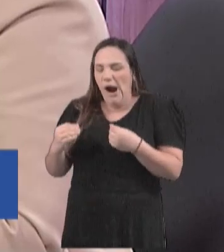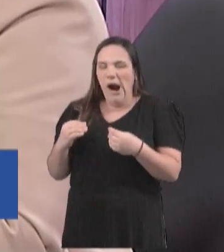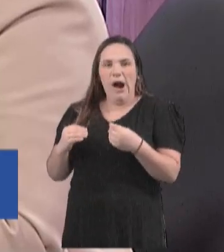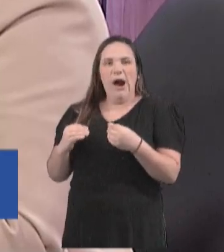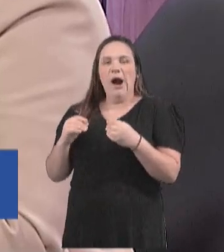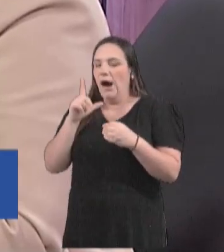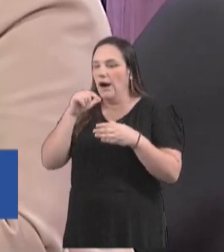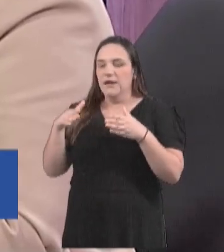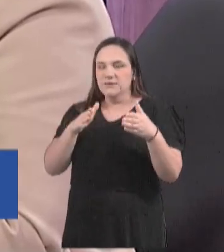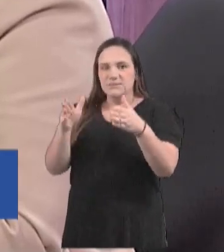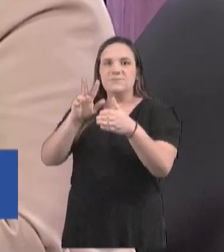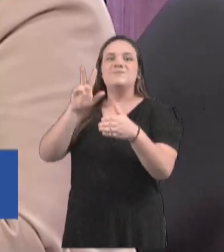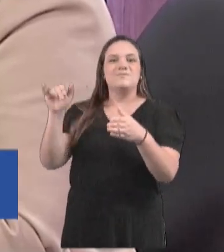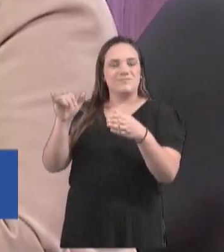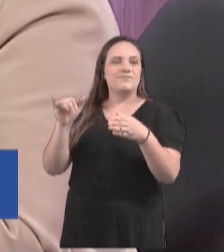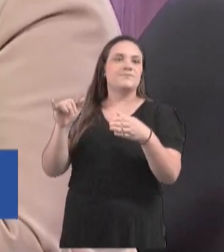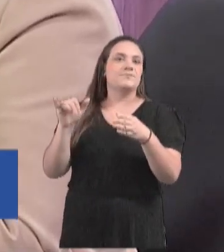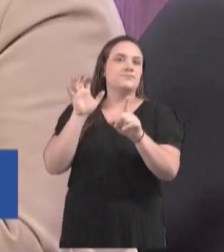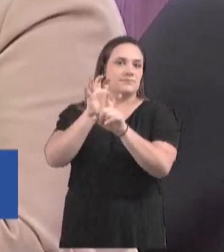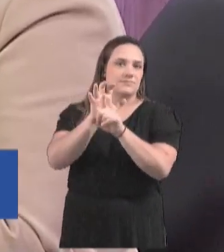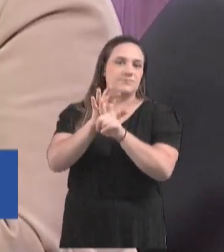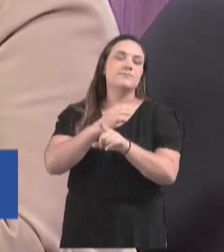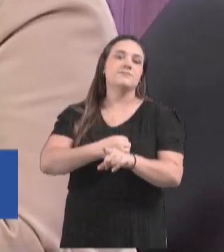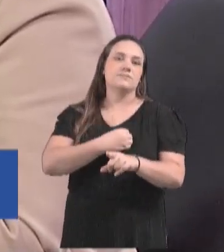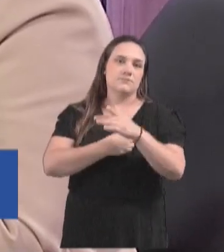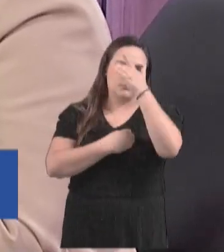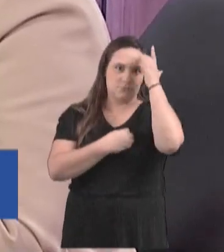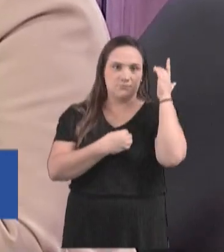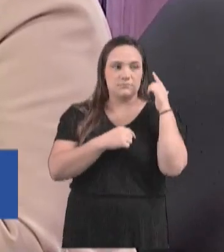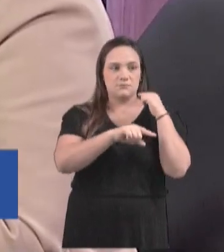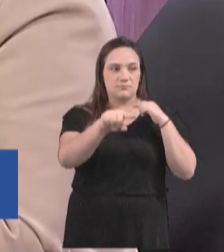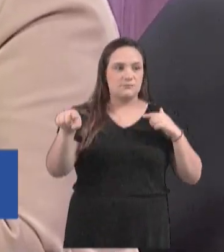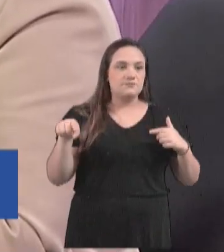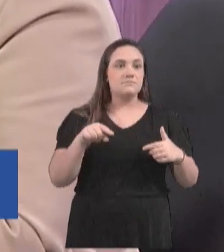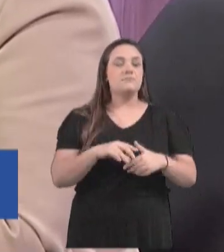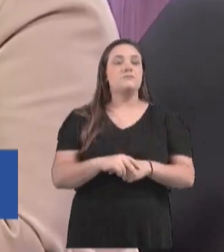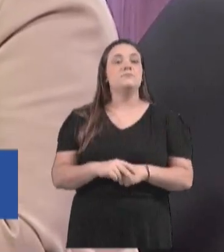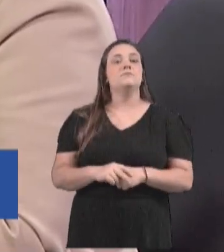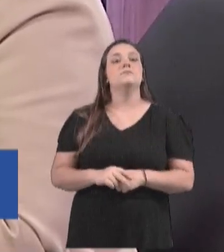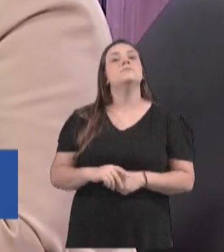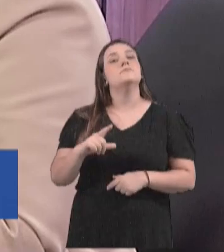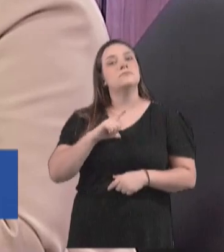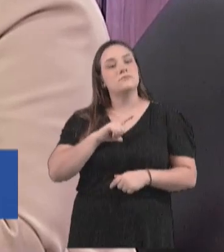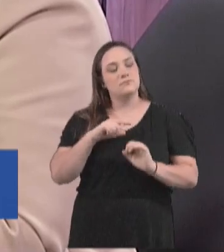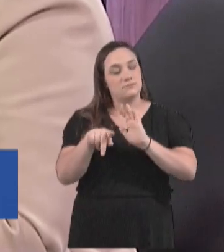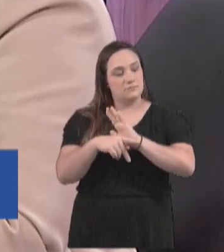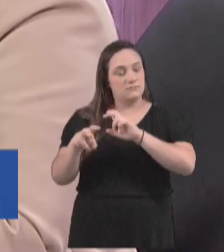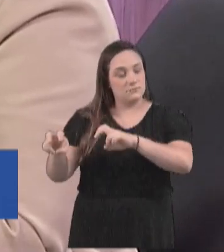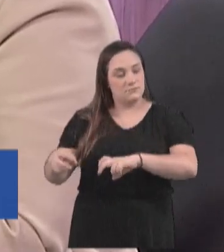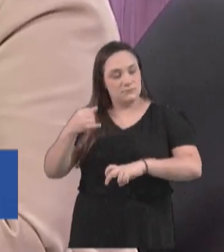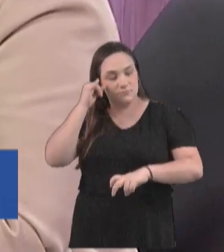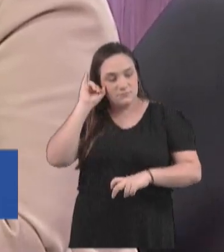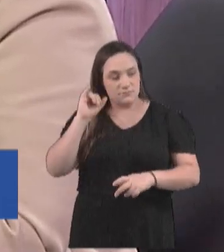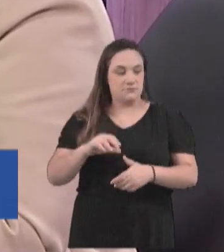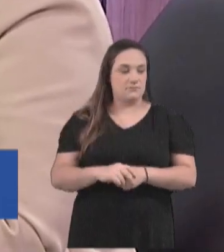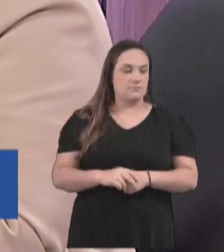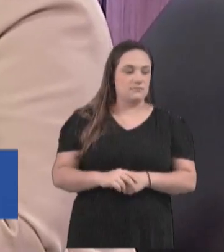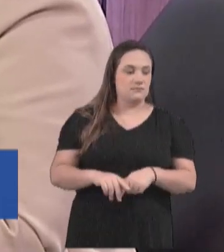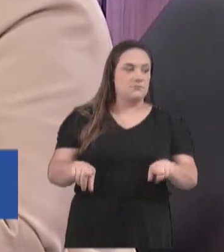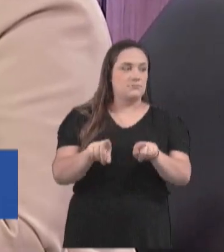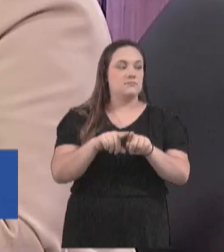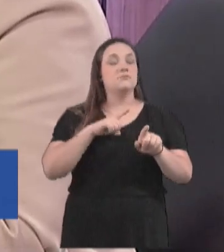que essa hidrovia vai causar na vida das pessoas que têm ali suas fazendas, né? As